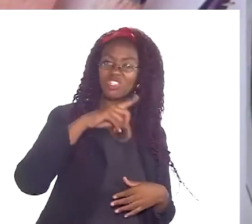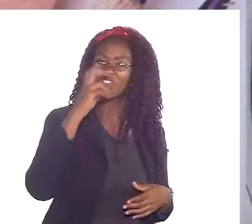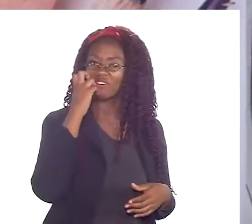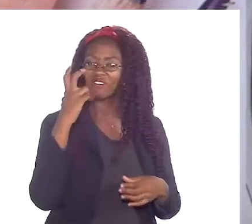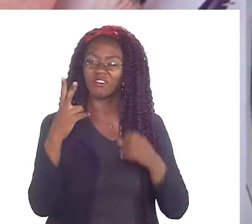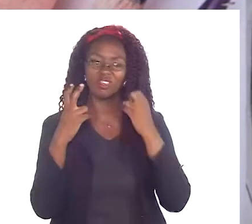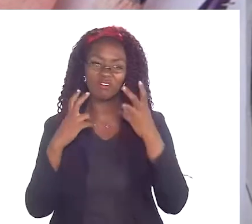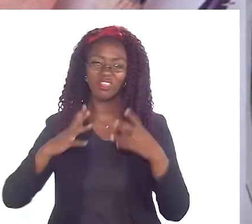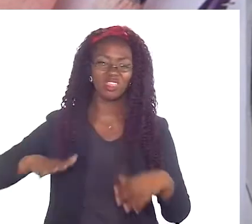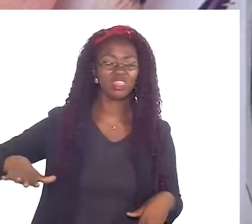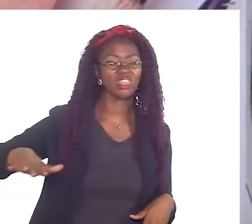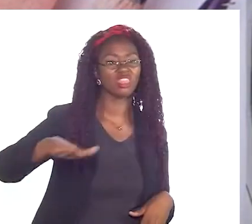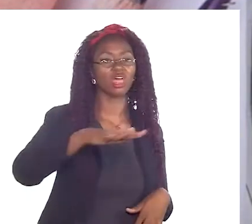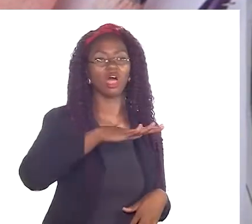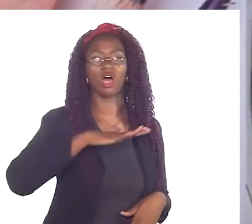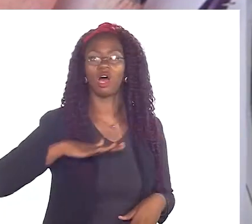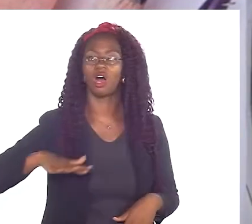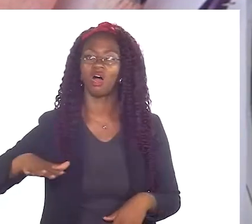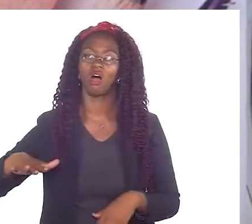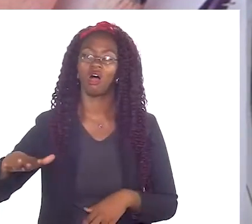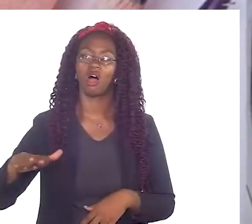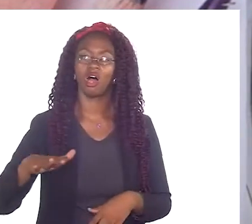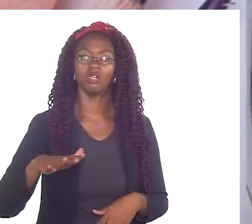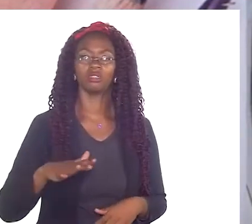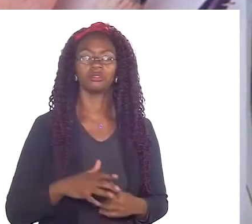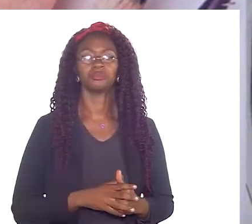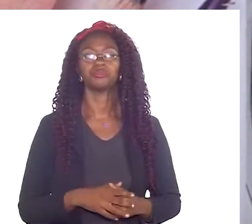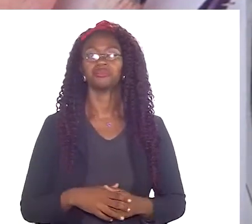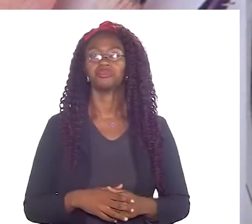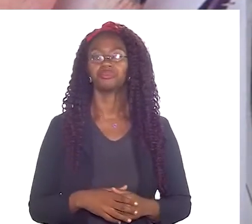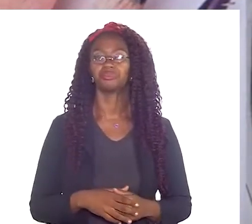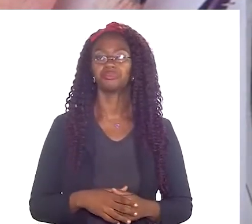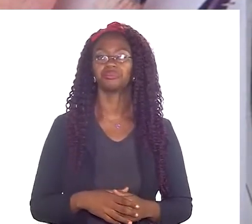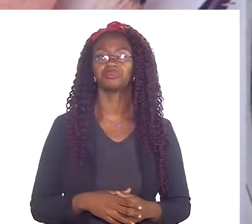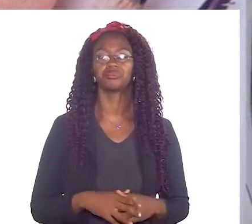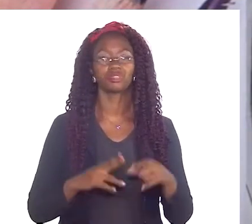vocês, como é que vocês têm visto esse cenário?